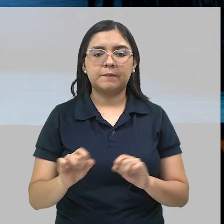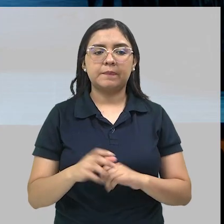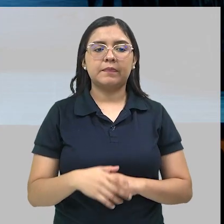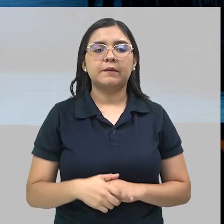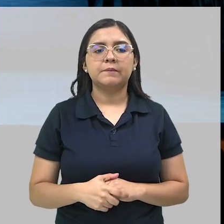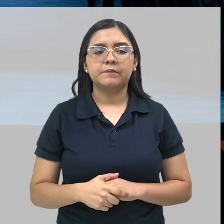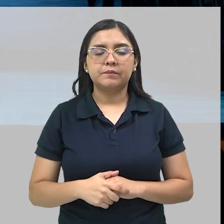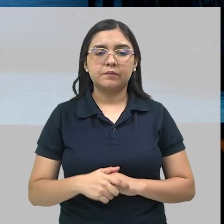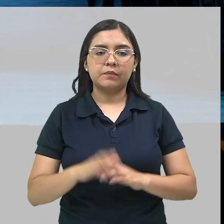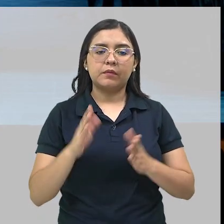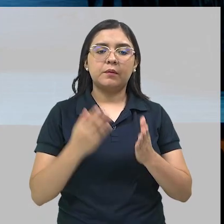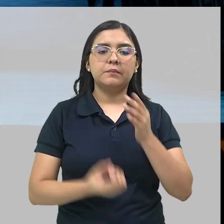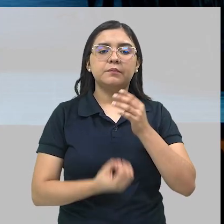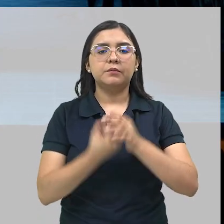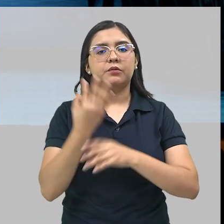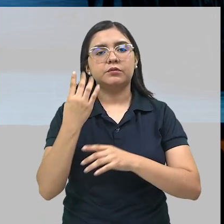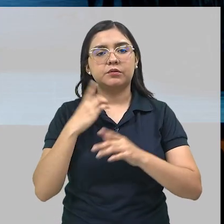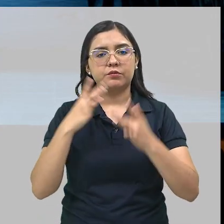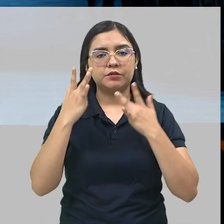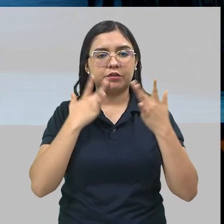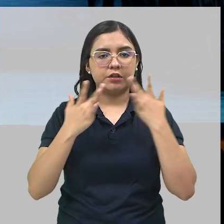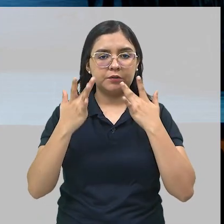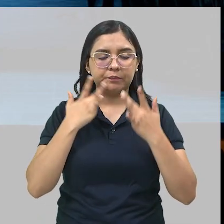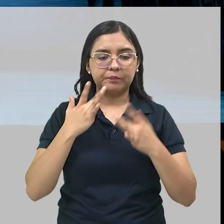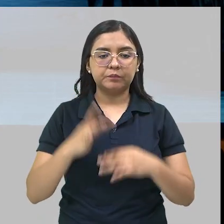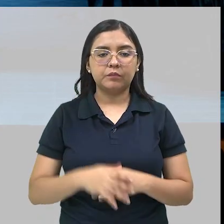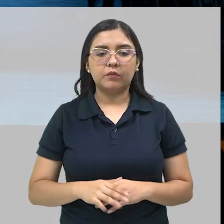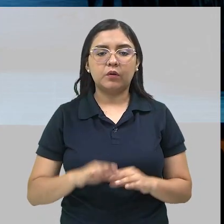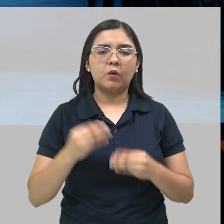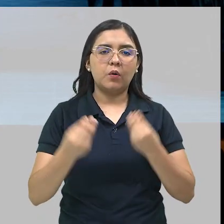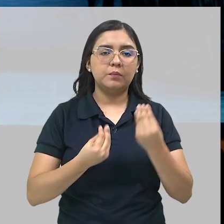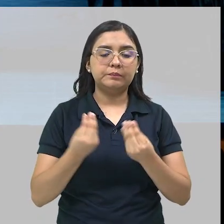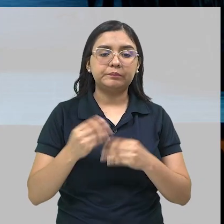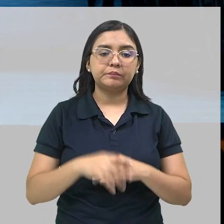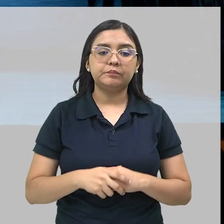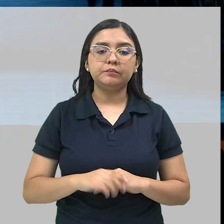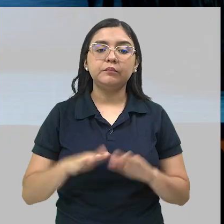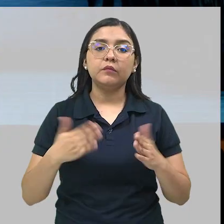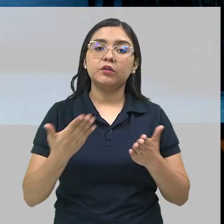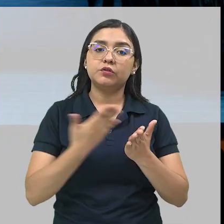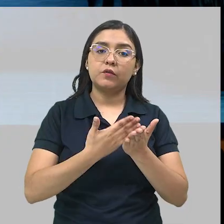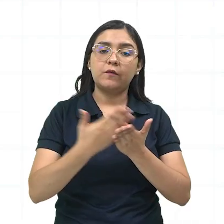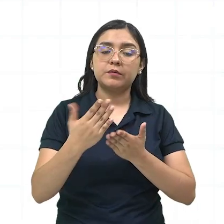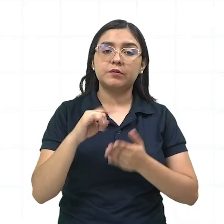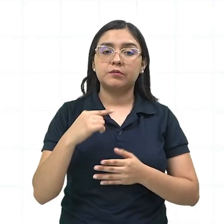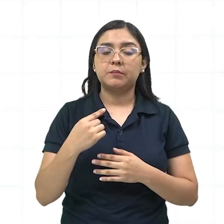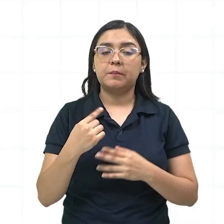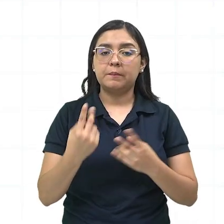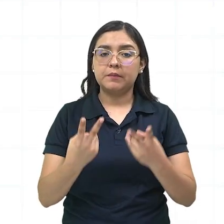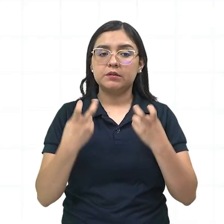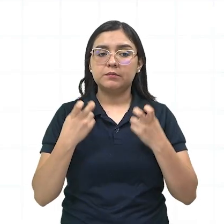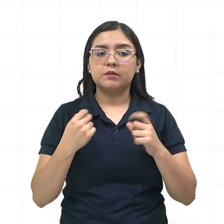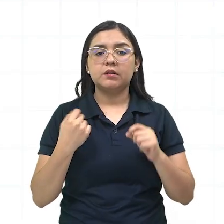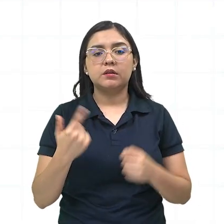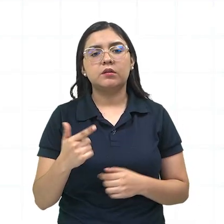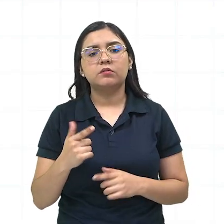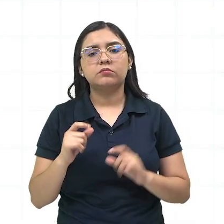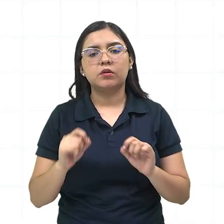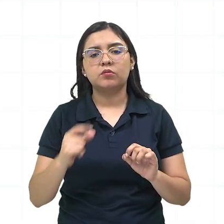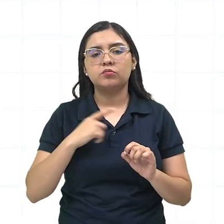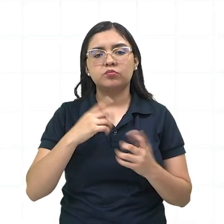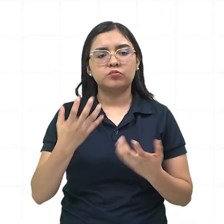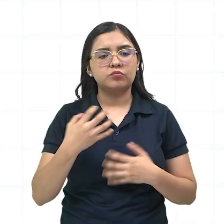zero para a construção teatral. Como assim? Vamos começar percebendo que não existe